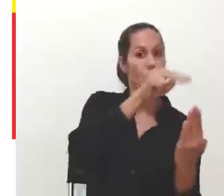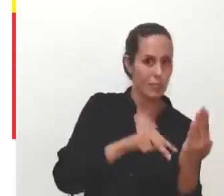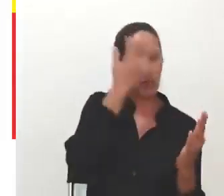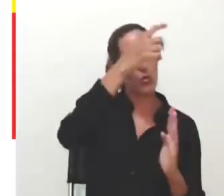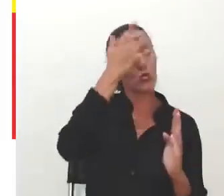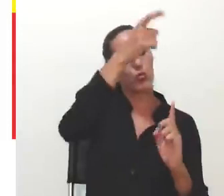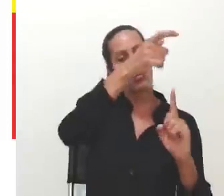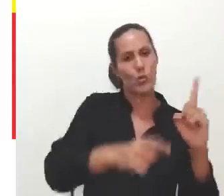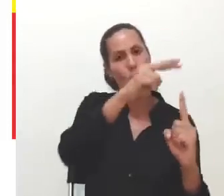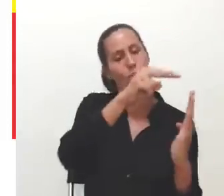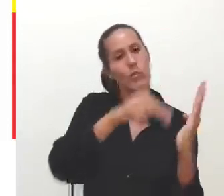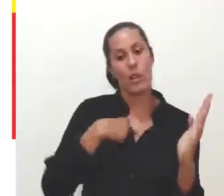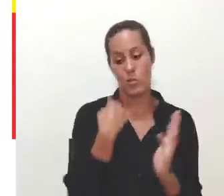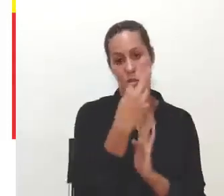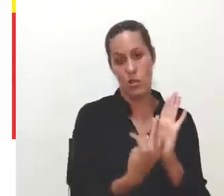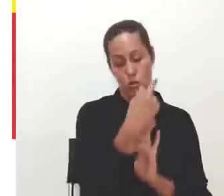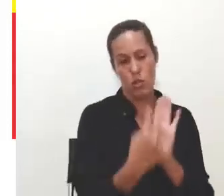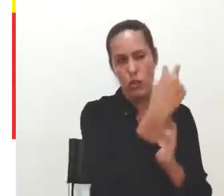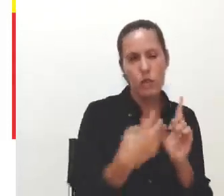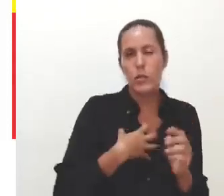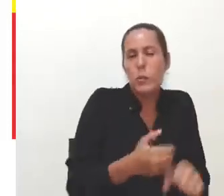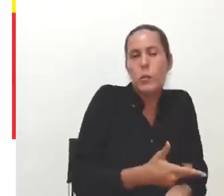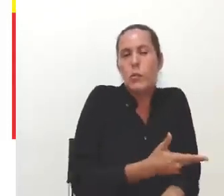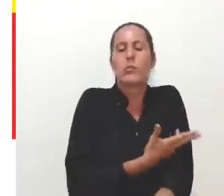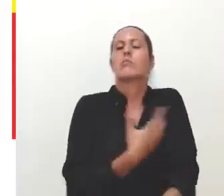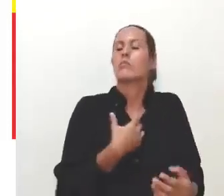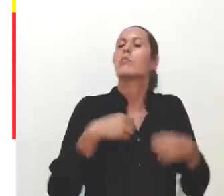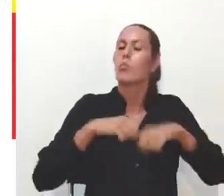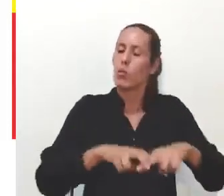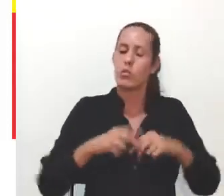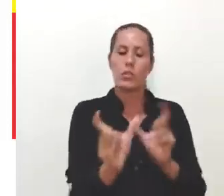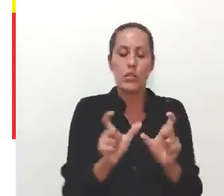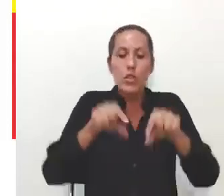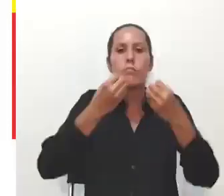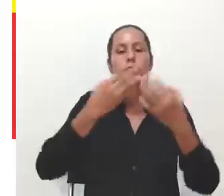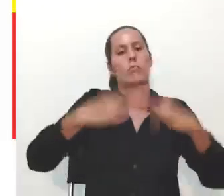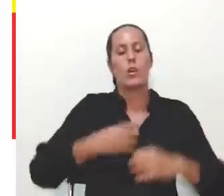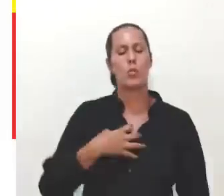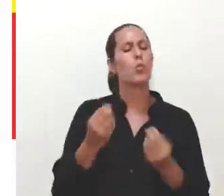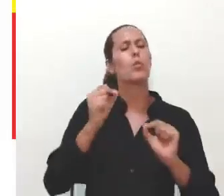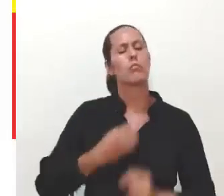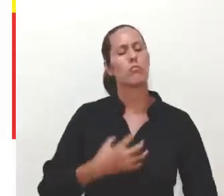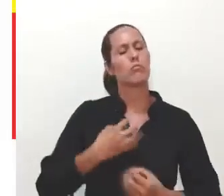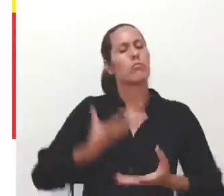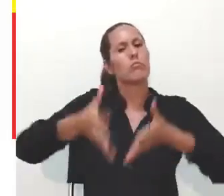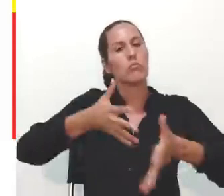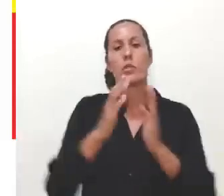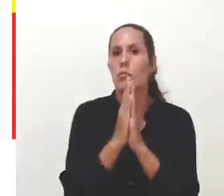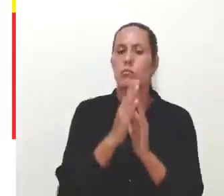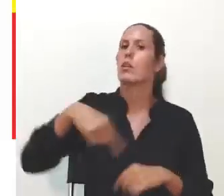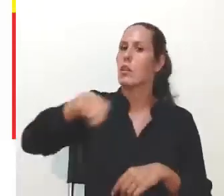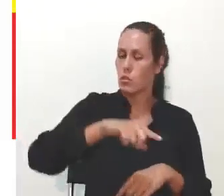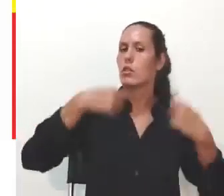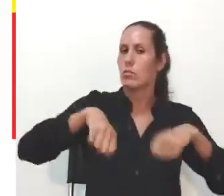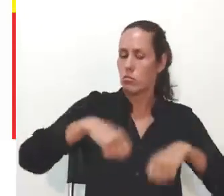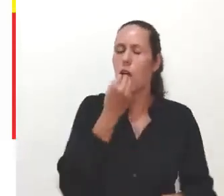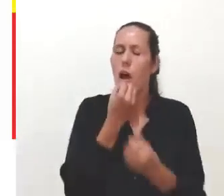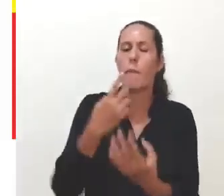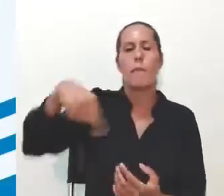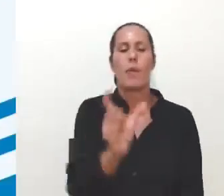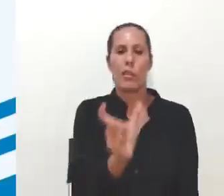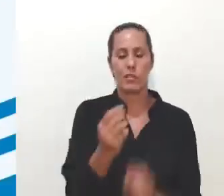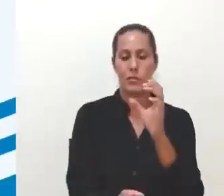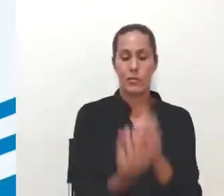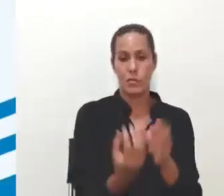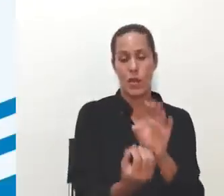jogadores. Nós temos que escalar bem o time para convencer e emocionar o torcedor, o leitor do nosso